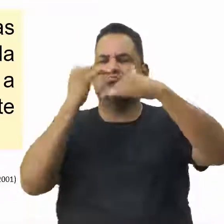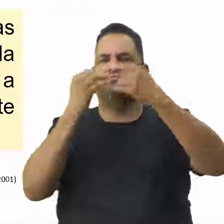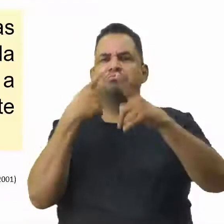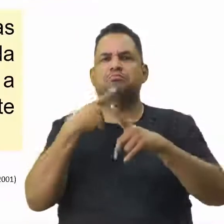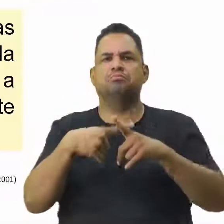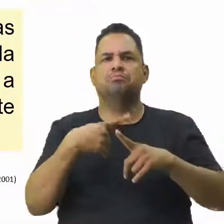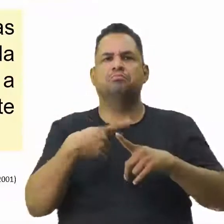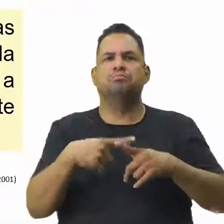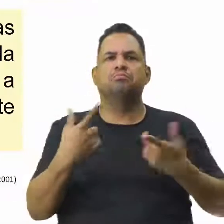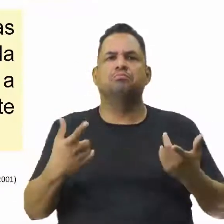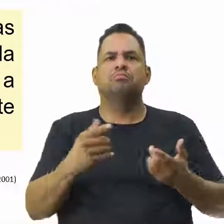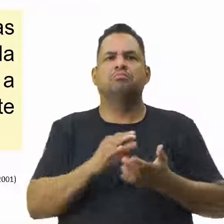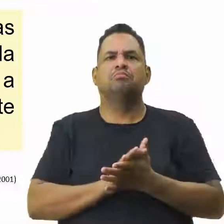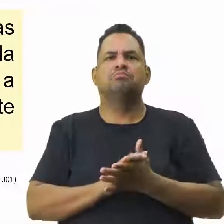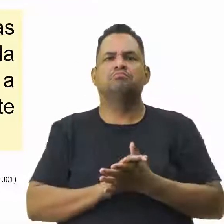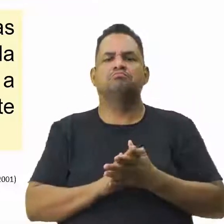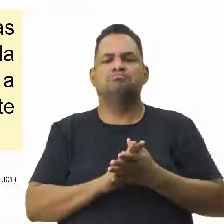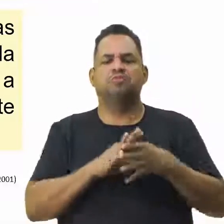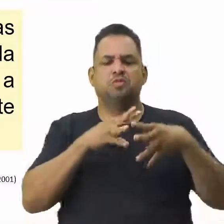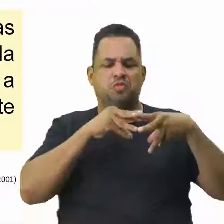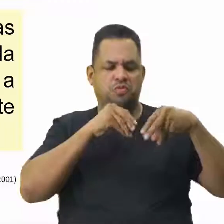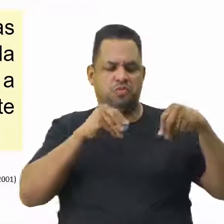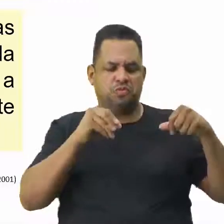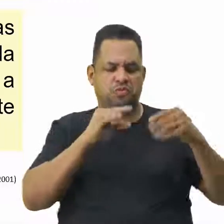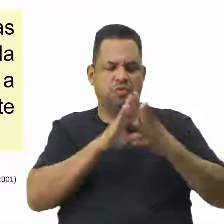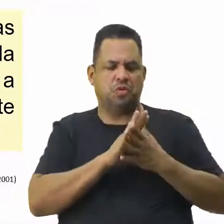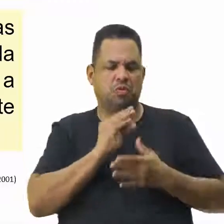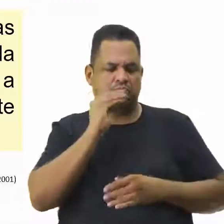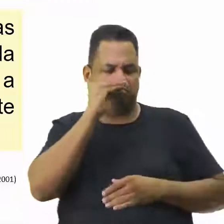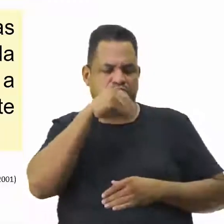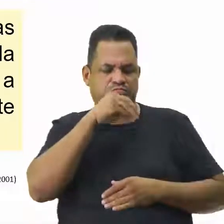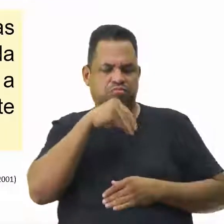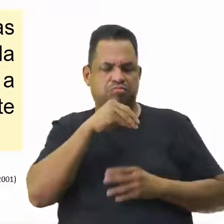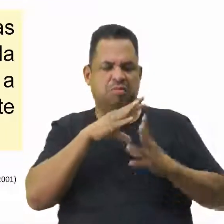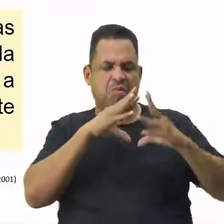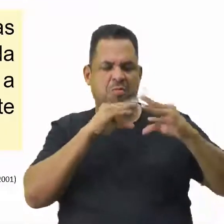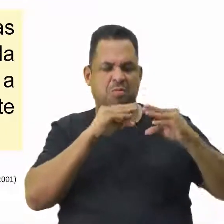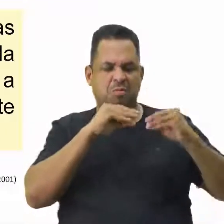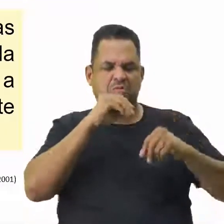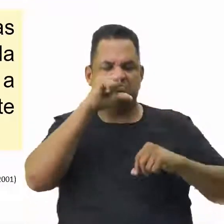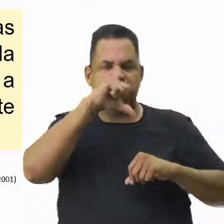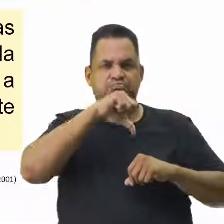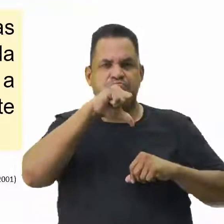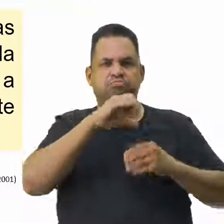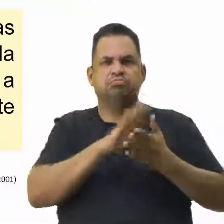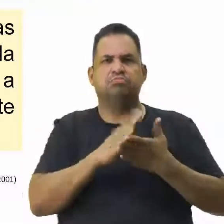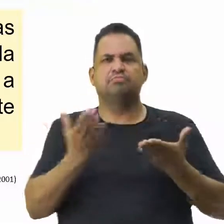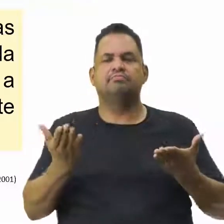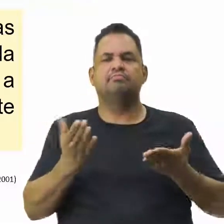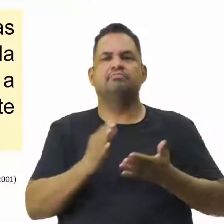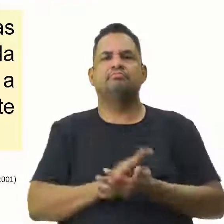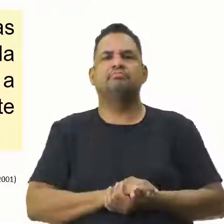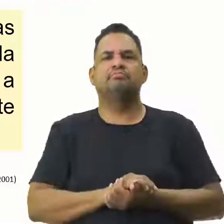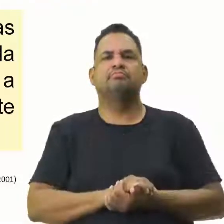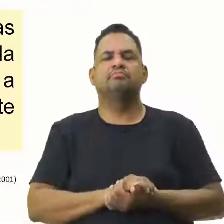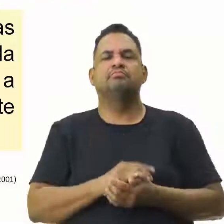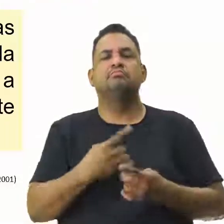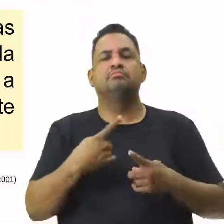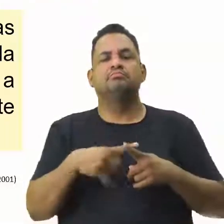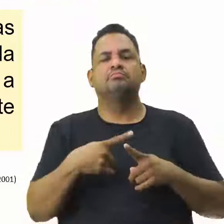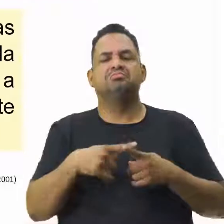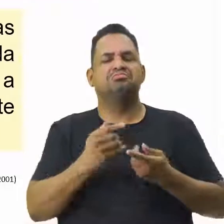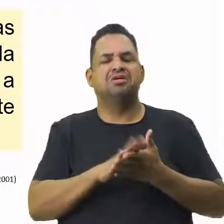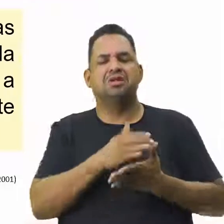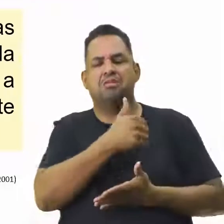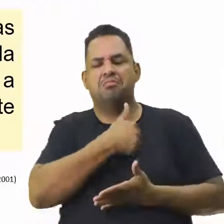quê? Da baixa fertilidade do solo. E, claro, eu ia trabalhar no garimpo porque ele gerava